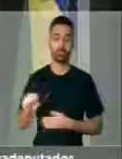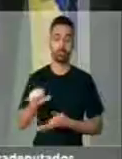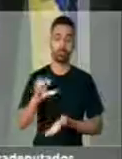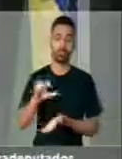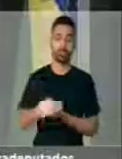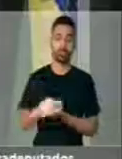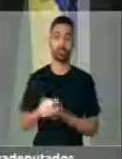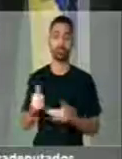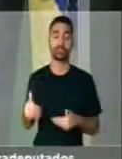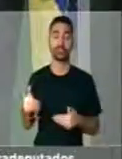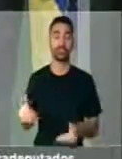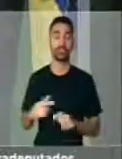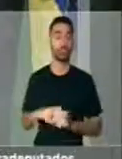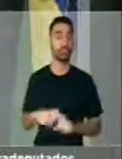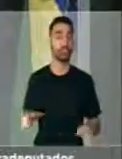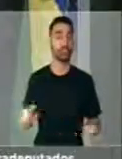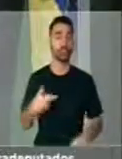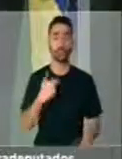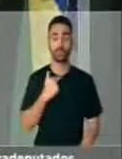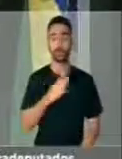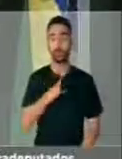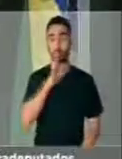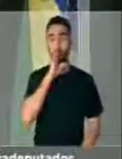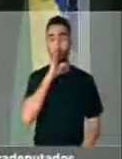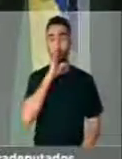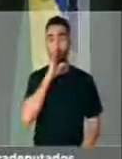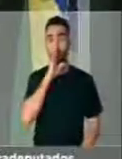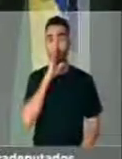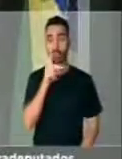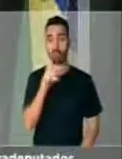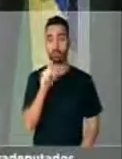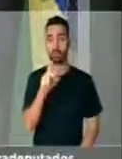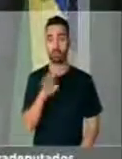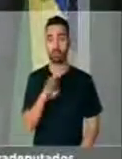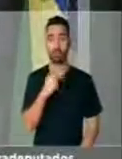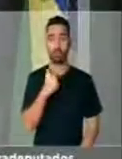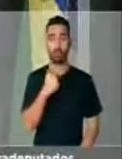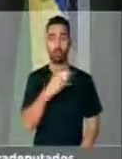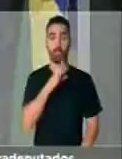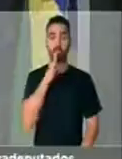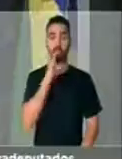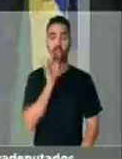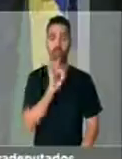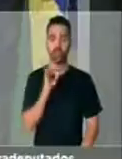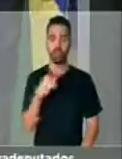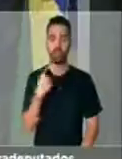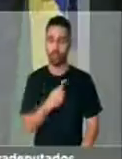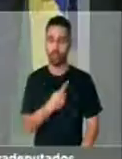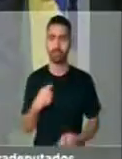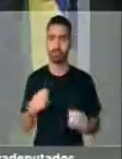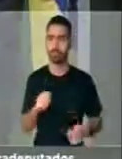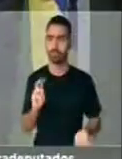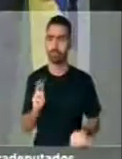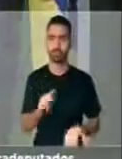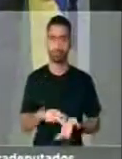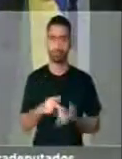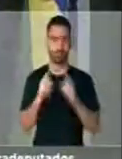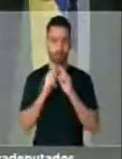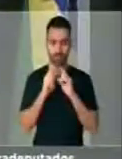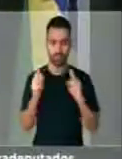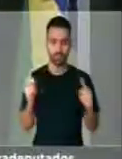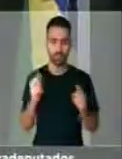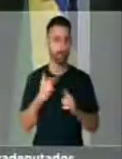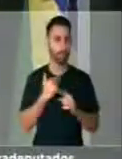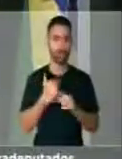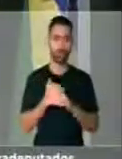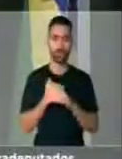mas não pode calar a boca de nenhum deputado do PSDB. Nós temos que denunciar. Não podemos ser igual àqueles